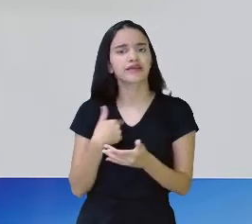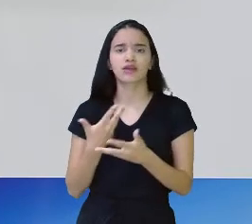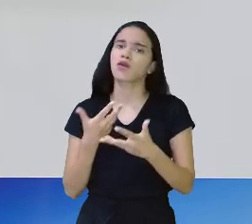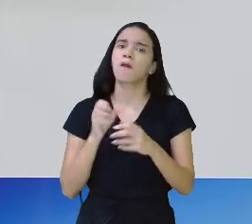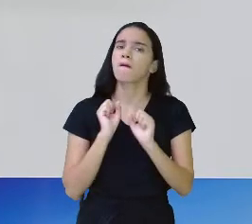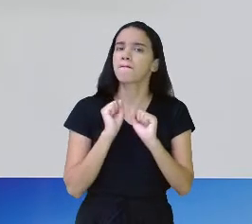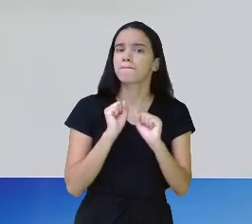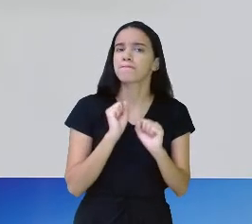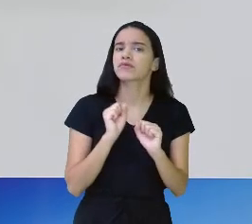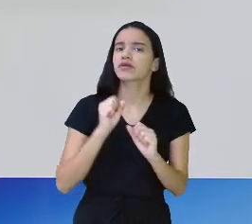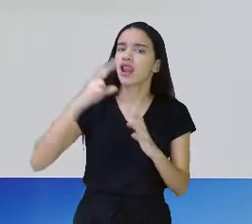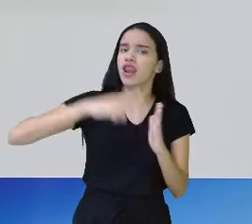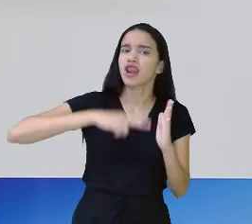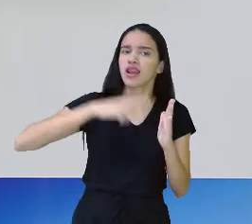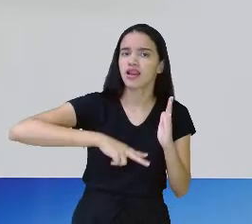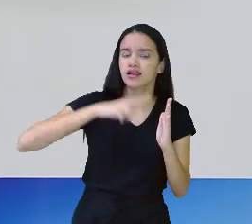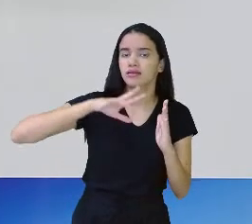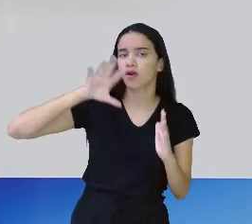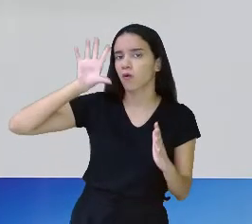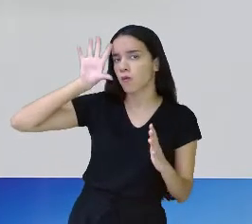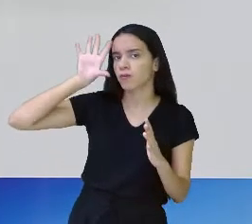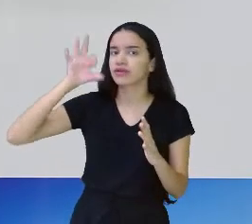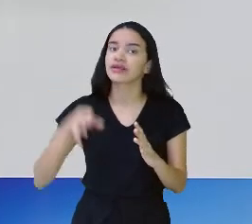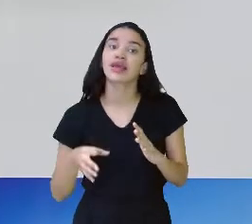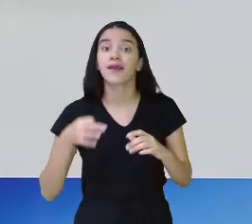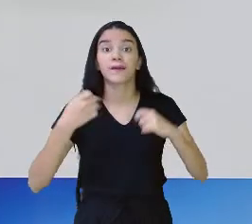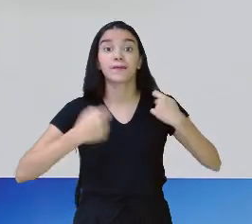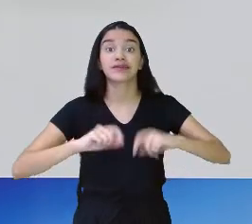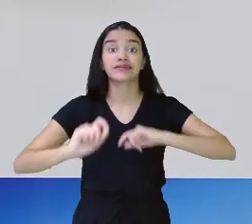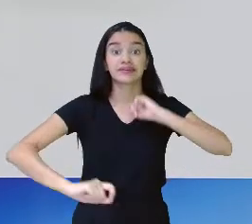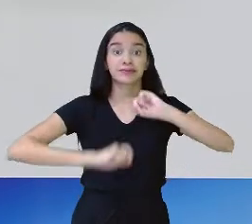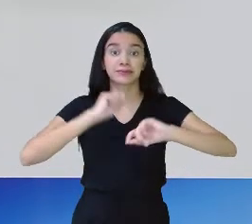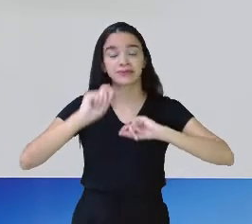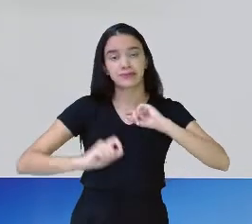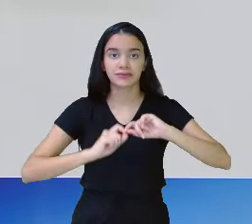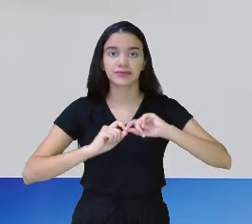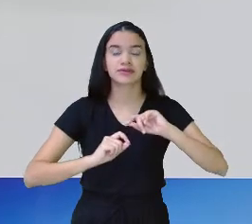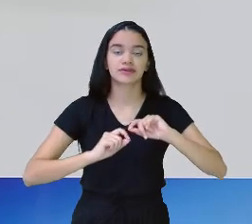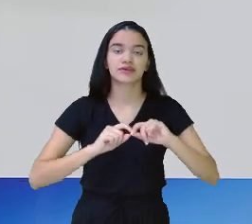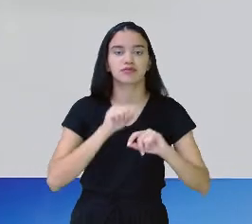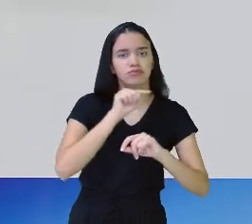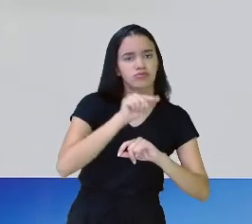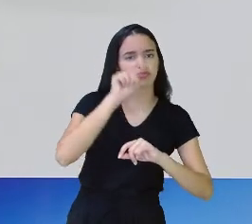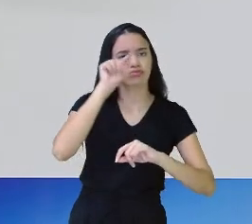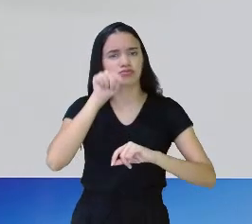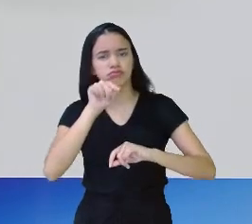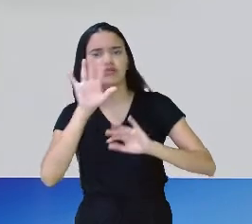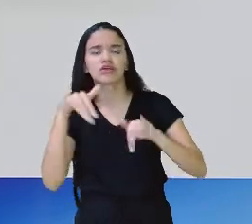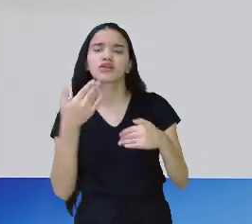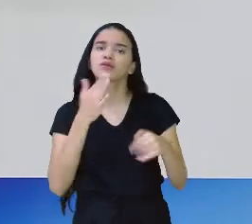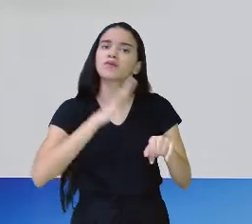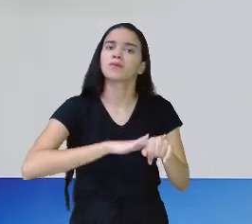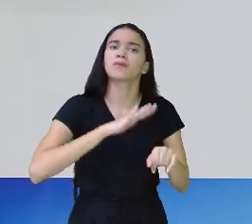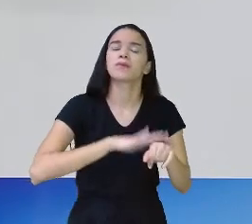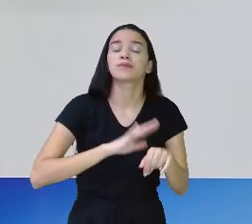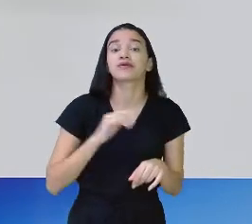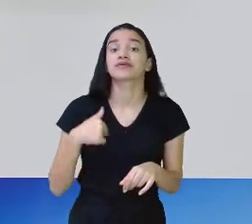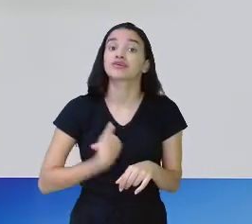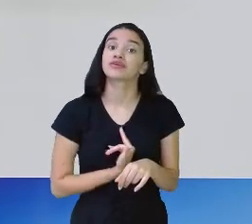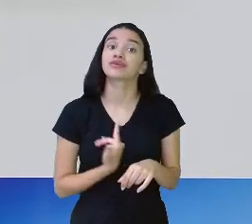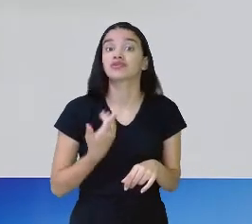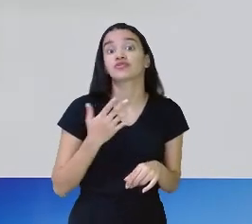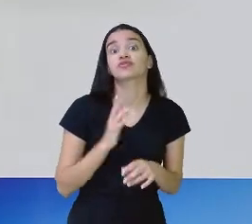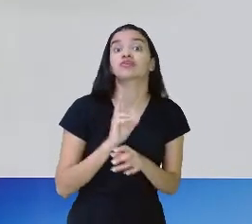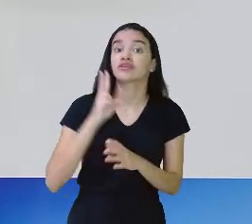possa ler com compreensão, eu preciso colocar os sinais de pontuação. E na hora que eu estava lendo o